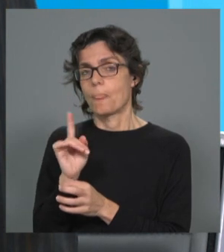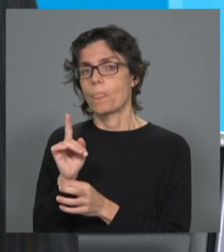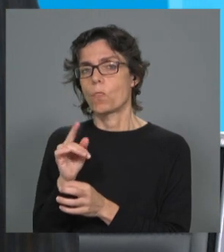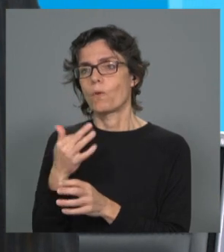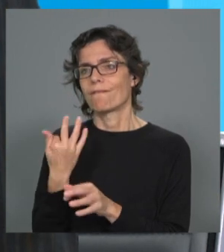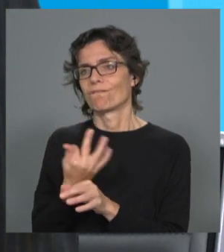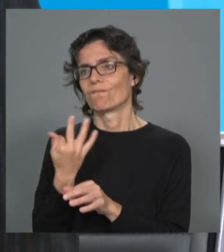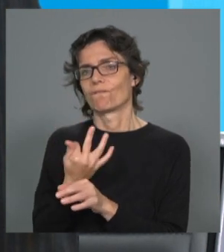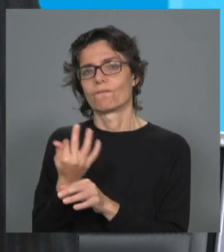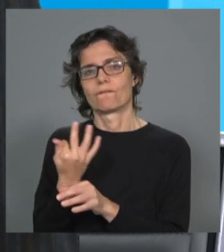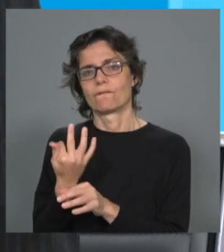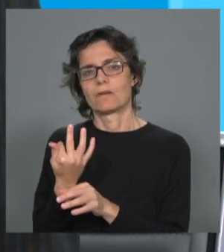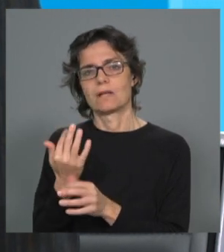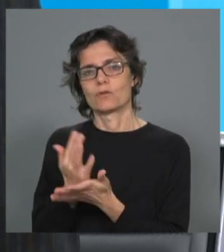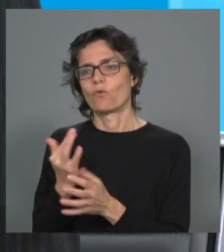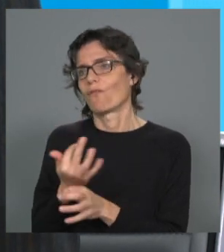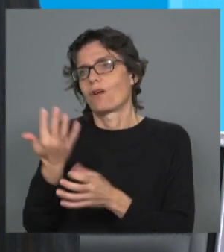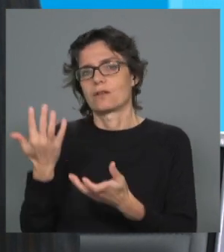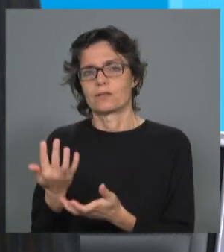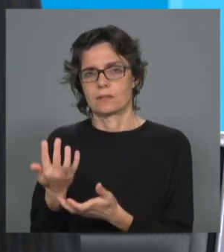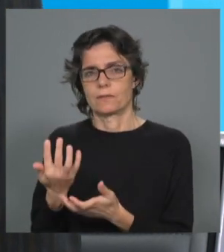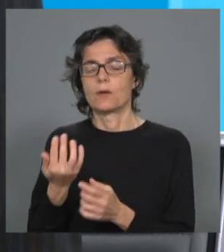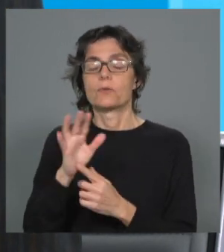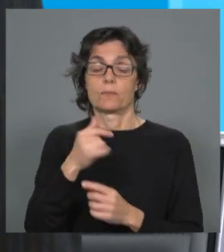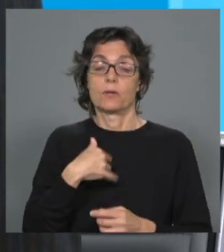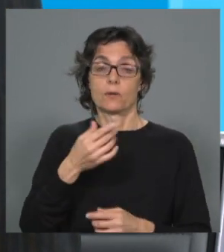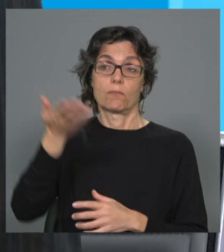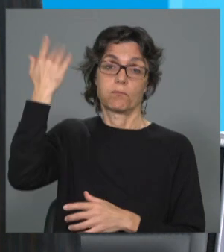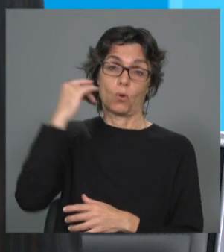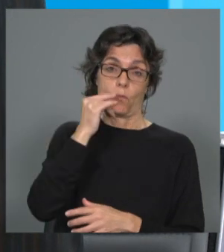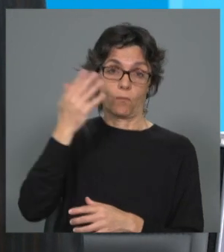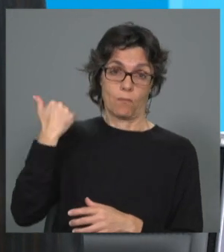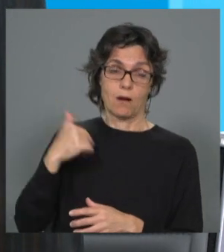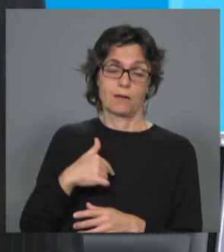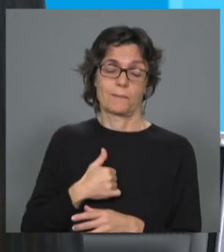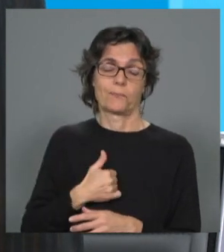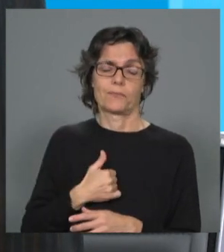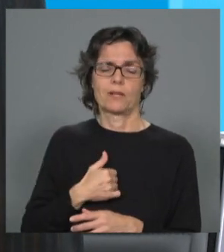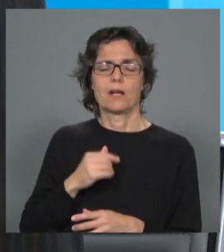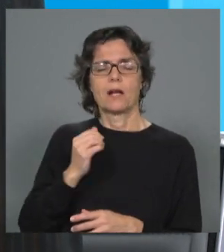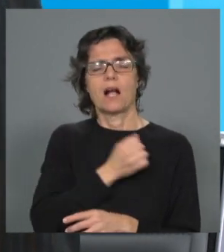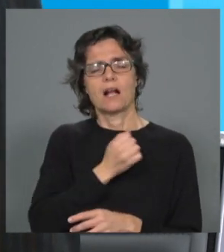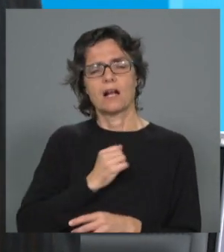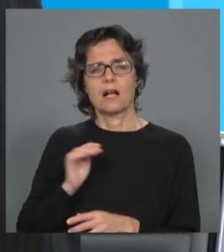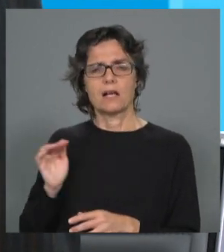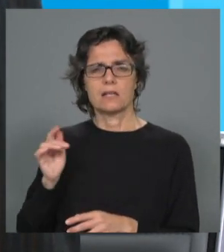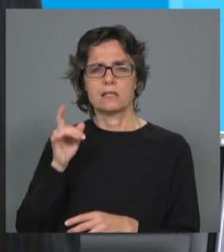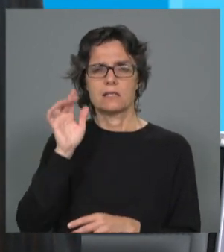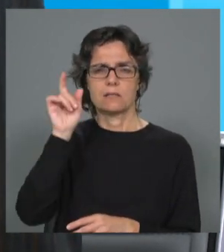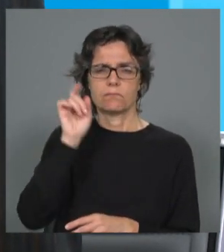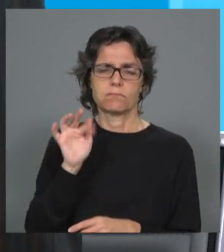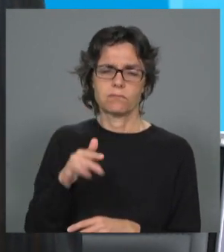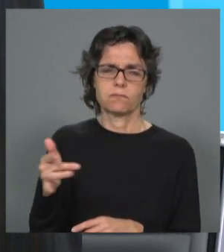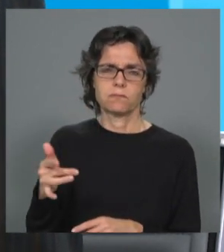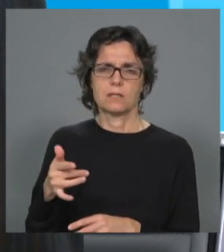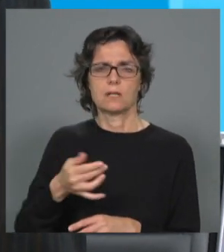festa. Sabe, eu quando era pai e chegava cansado a casa e começava a ler histórias, mas estava a ler e não